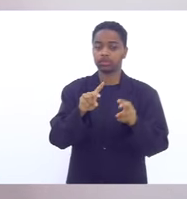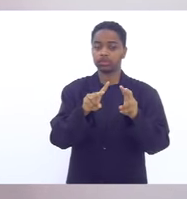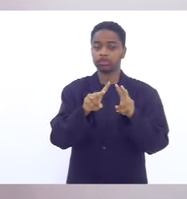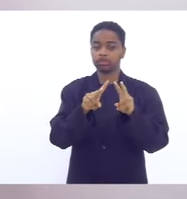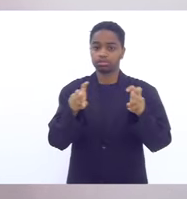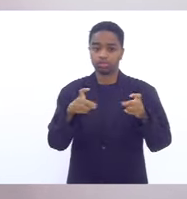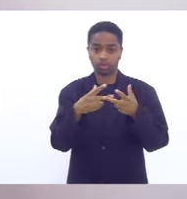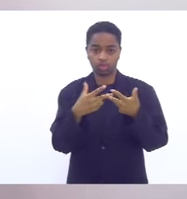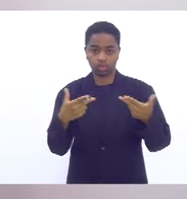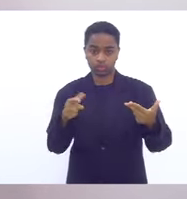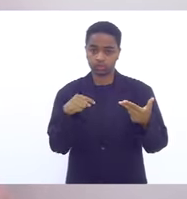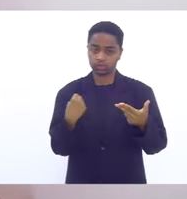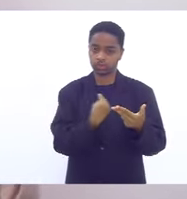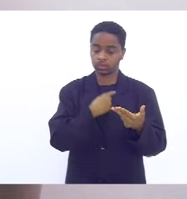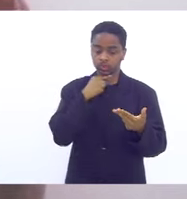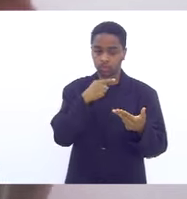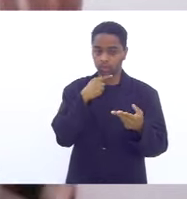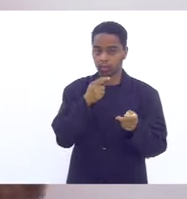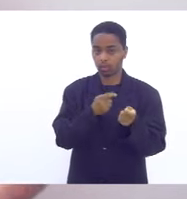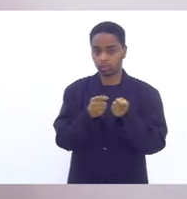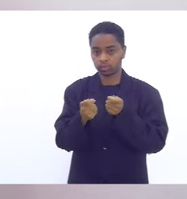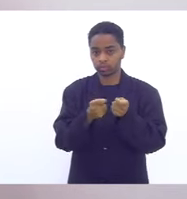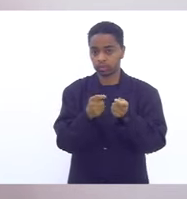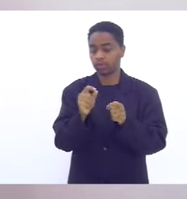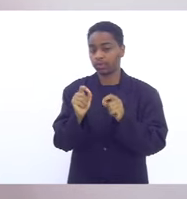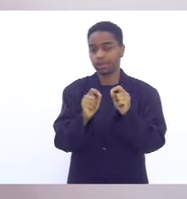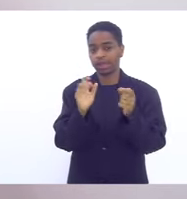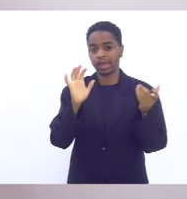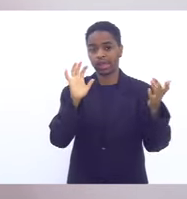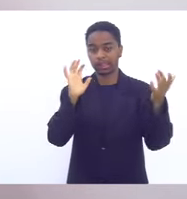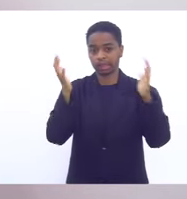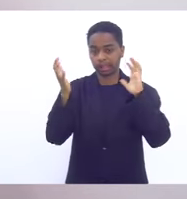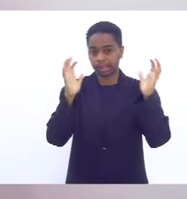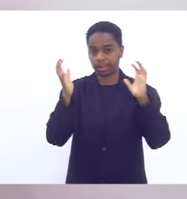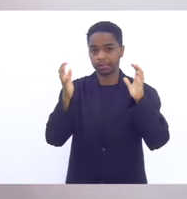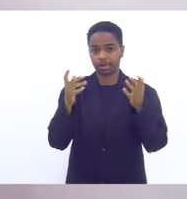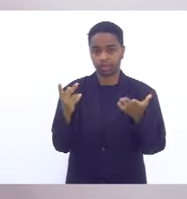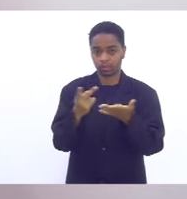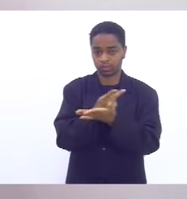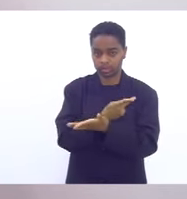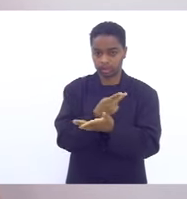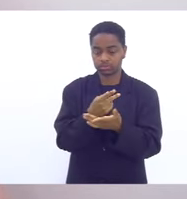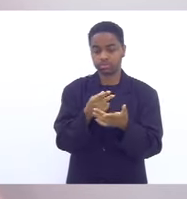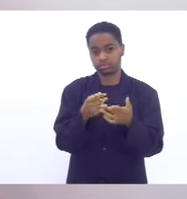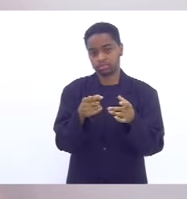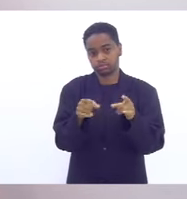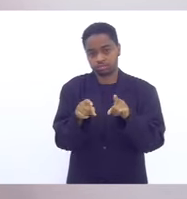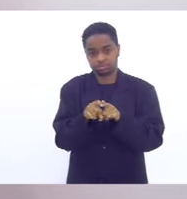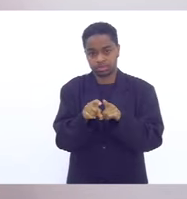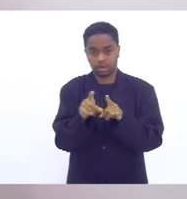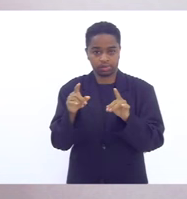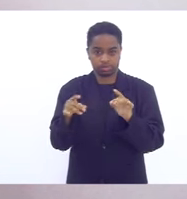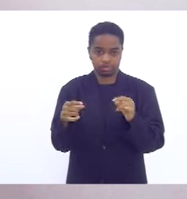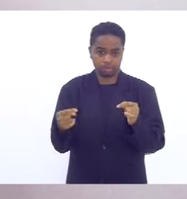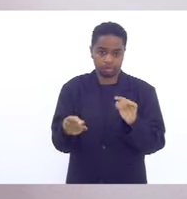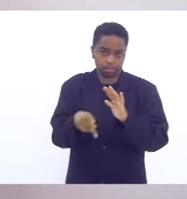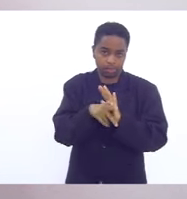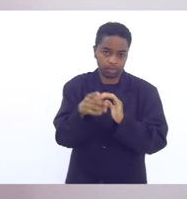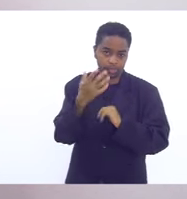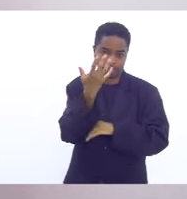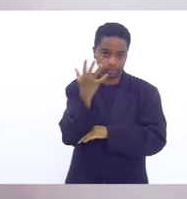fogem do nosso controle, que são as ações climáticas, os eventos da natureza que fogem do nosso